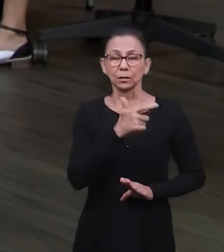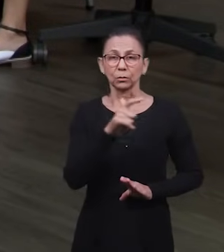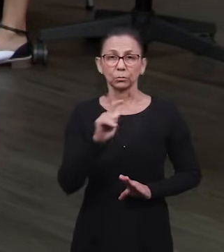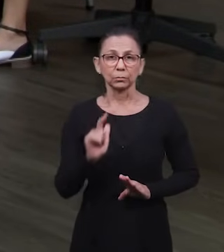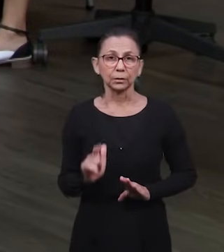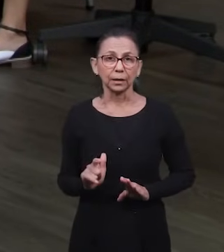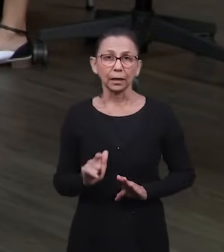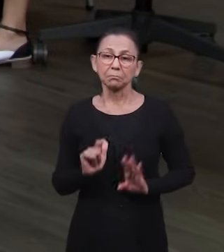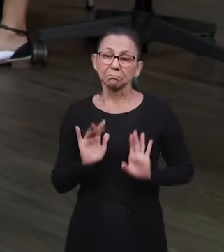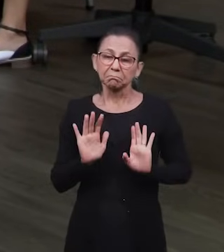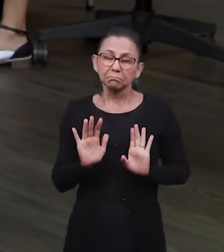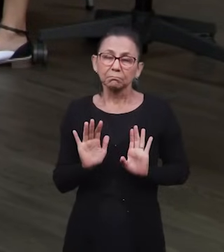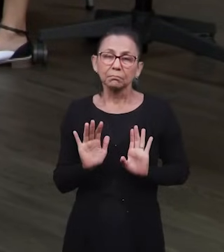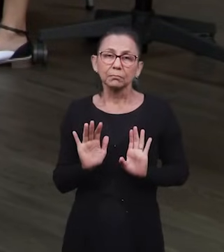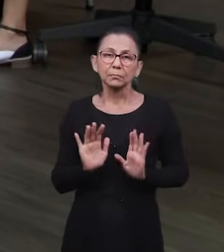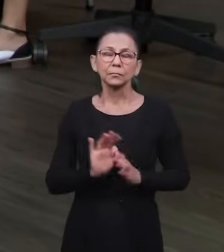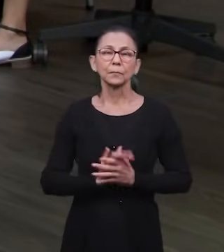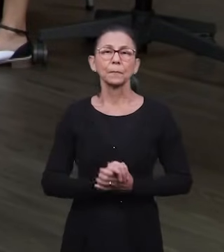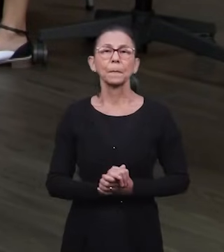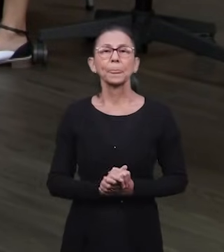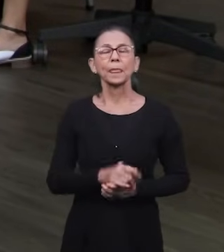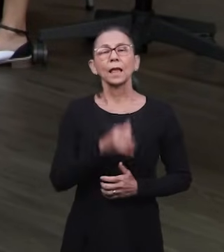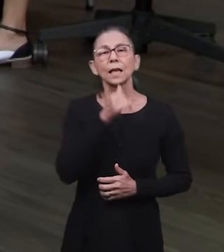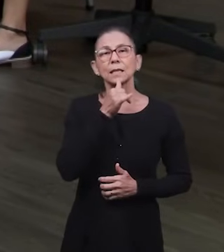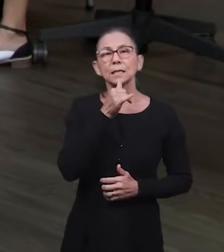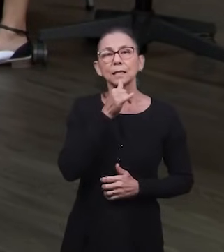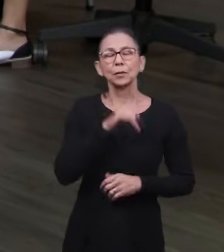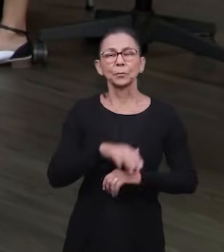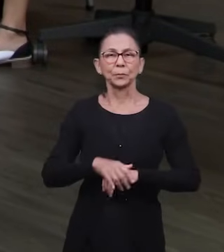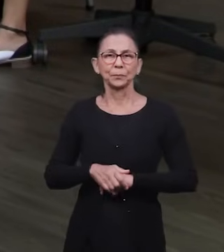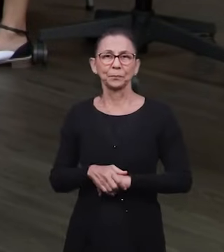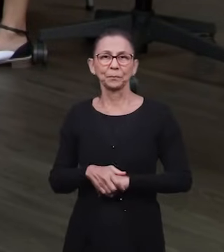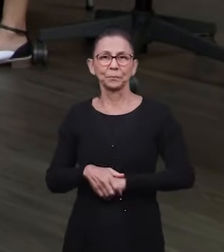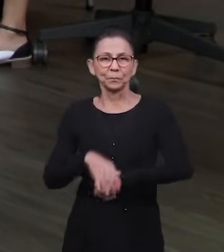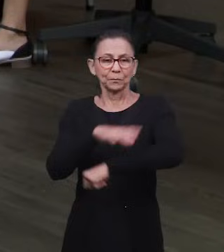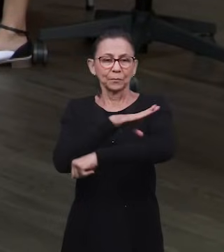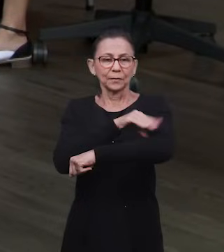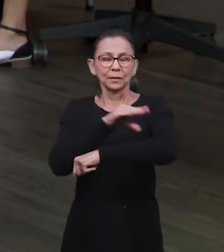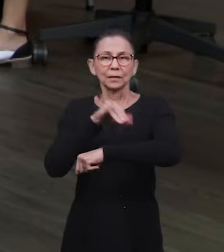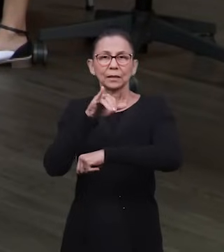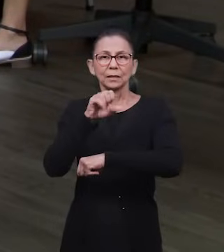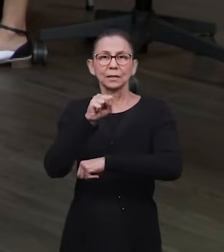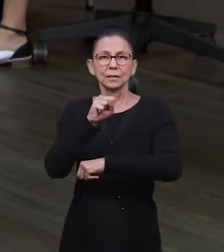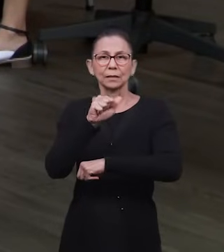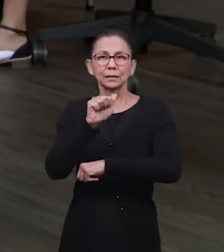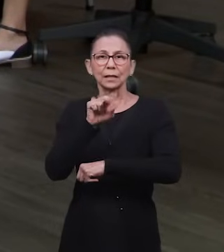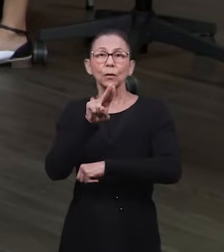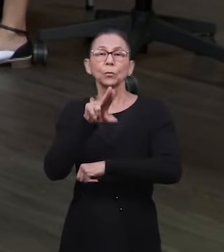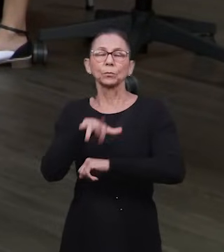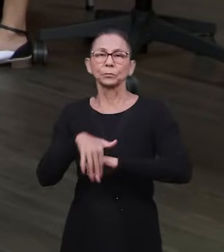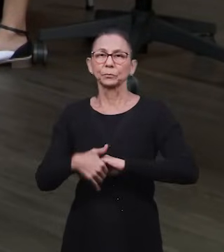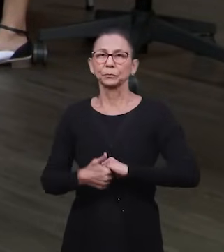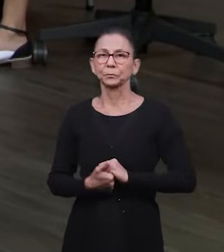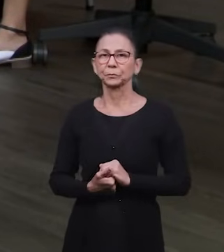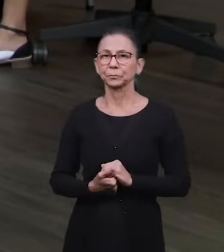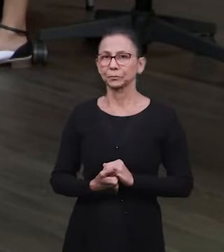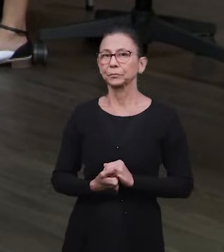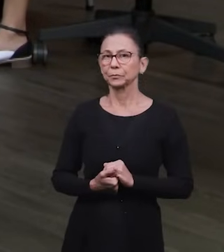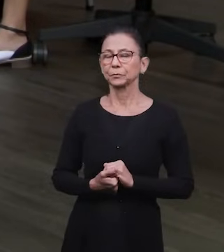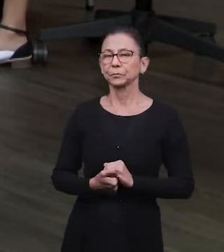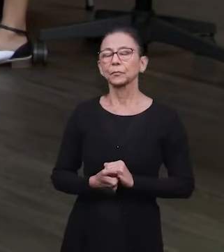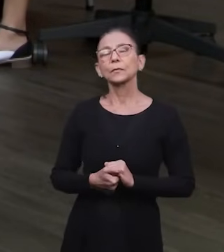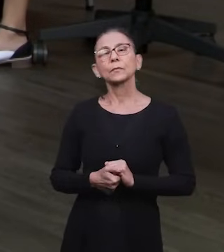que não compete a mim nenhum de nós dizer. Nós vemos o exemplo de Esaú. Porque uma coisa nós temos que entender, o que é